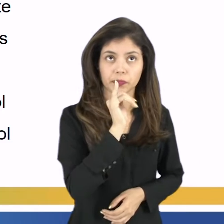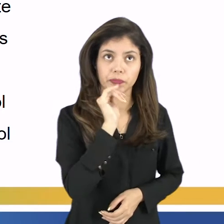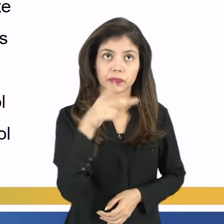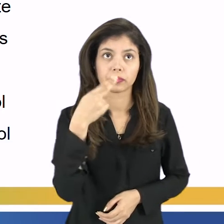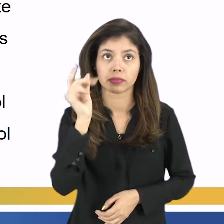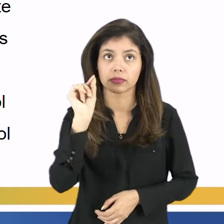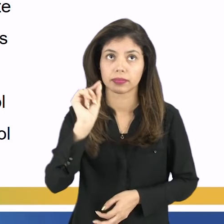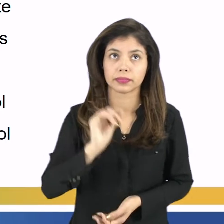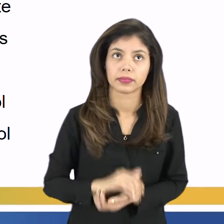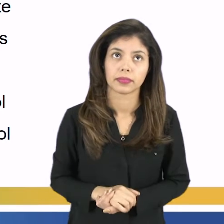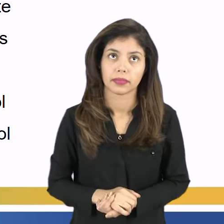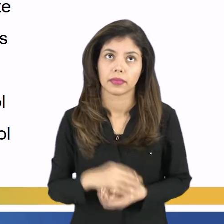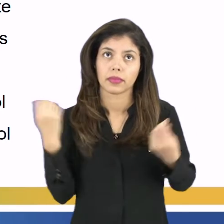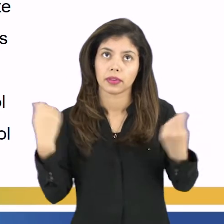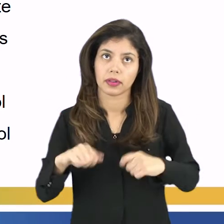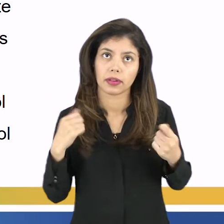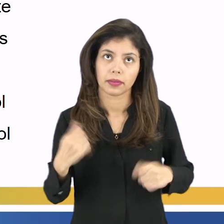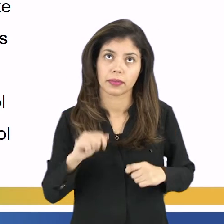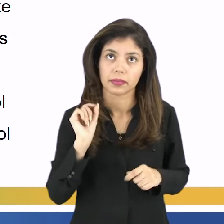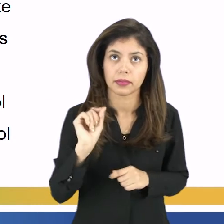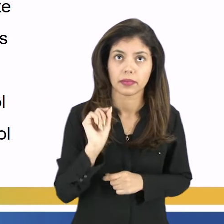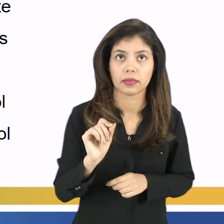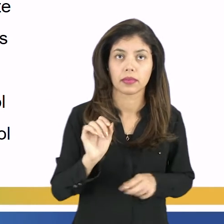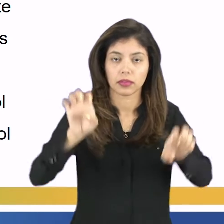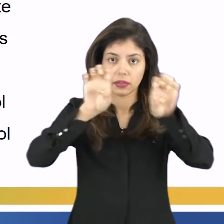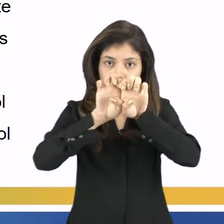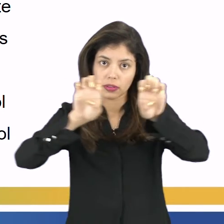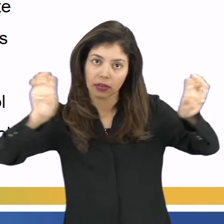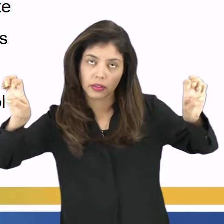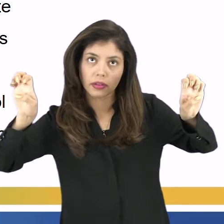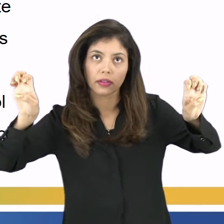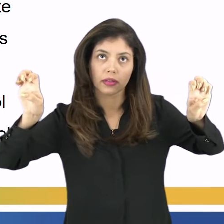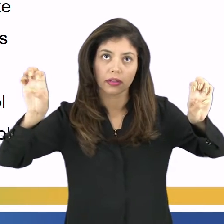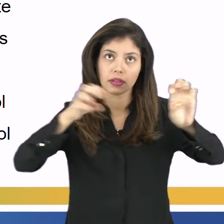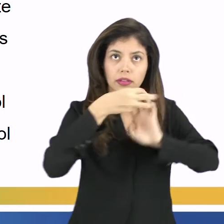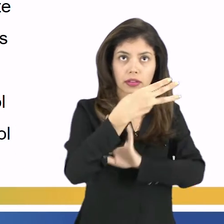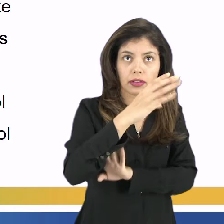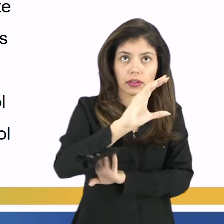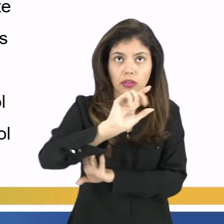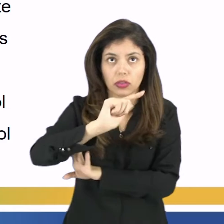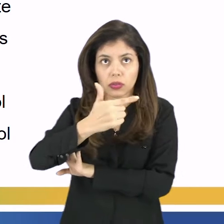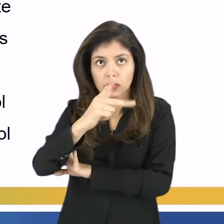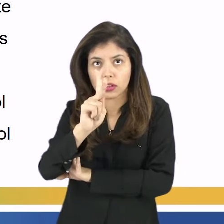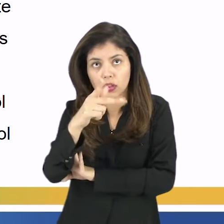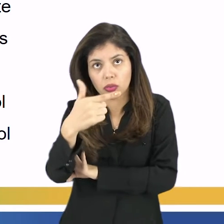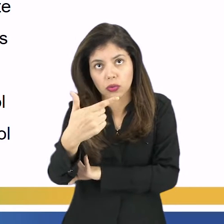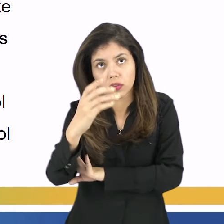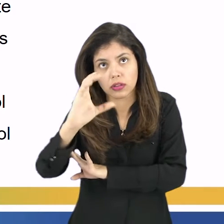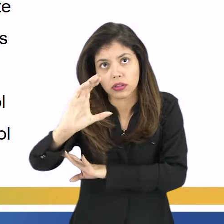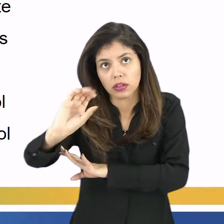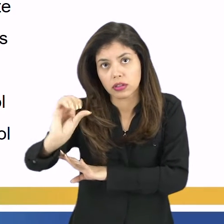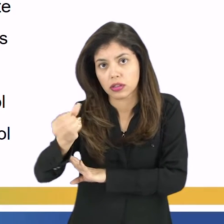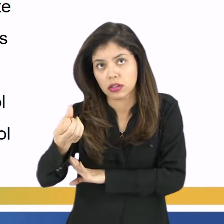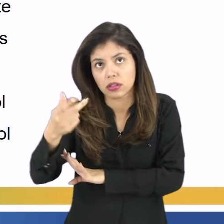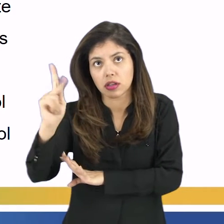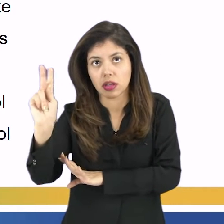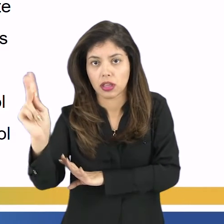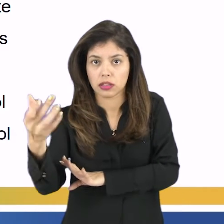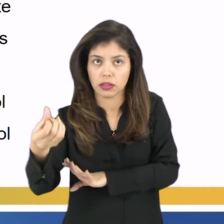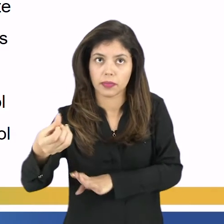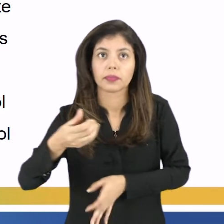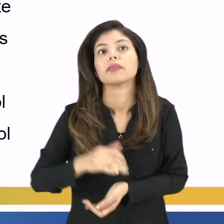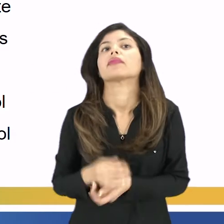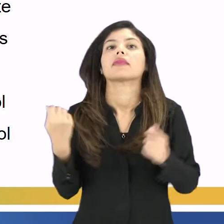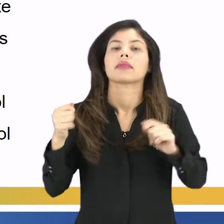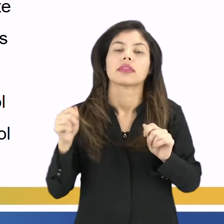diz o seguinte, nós precisamos ter essa equação, né, o eteno ali formando o benzeno, e para